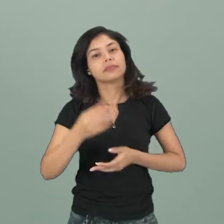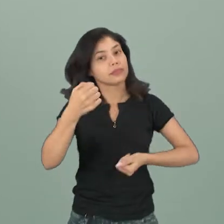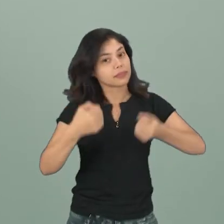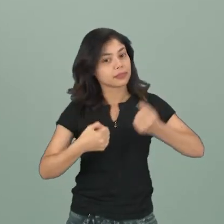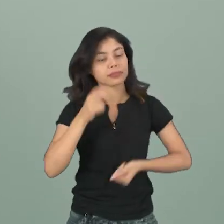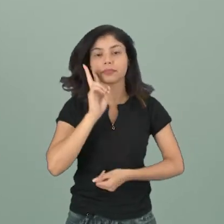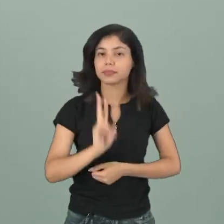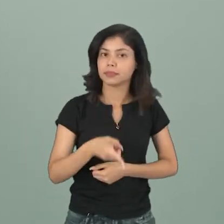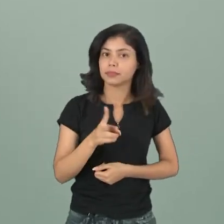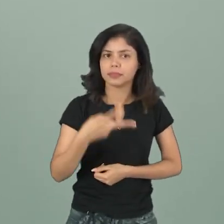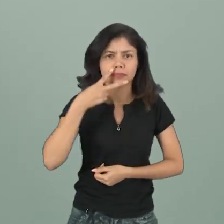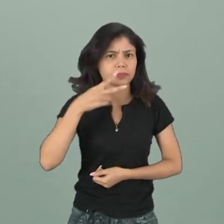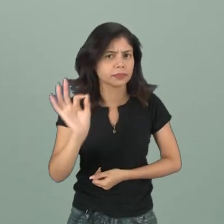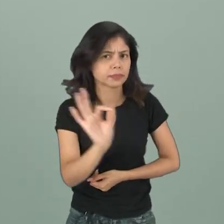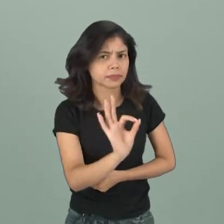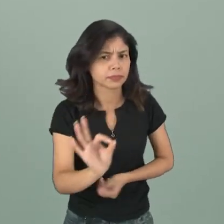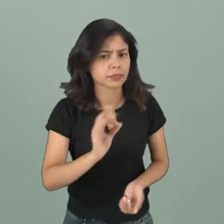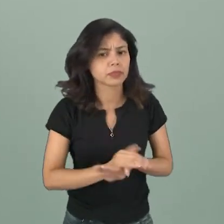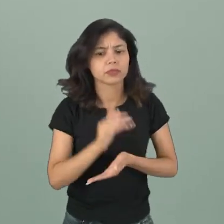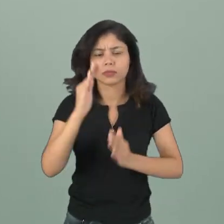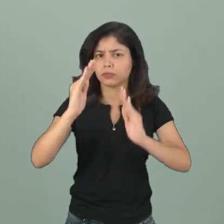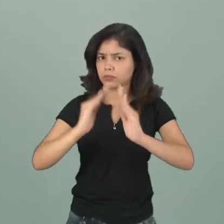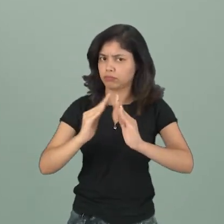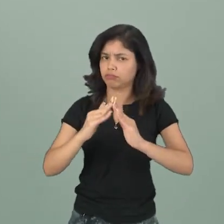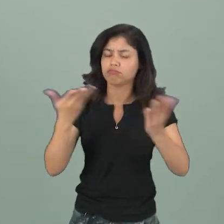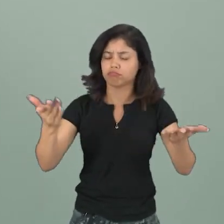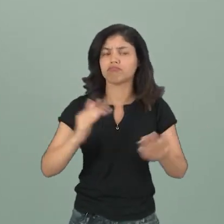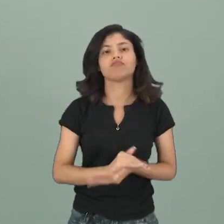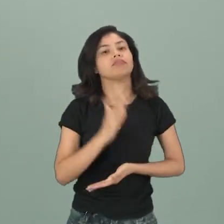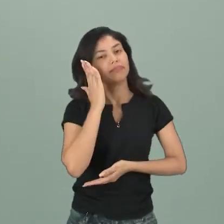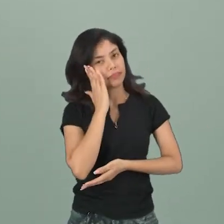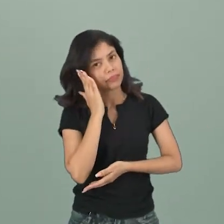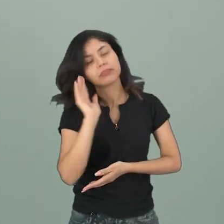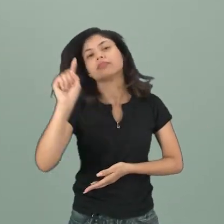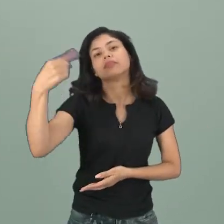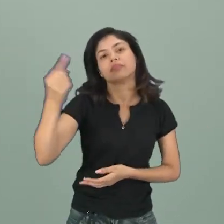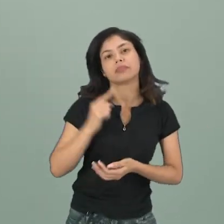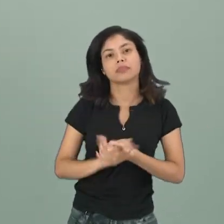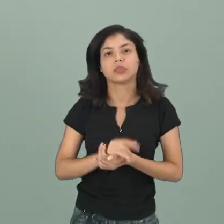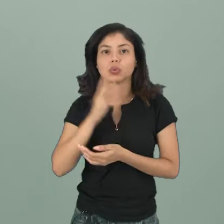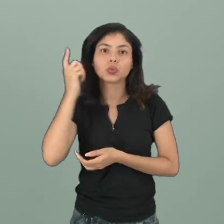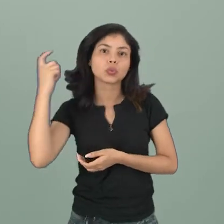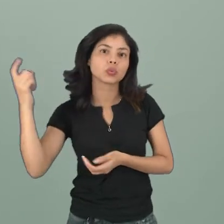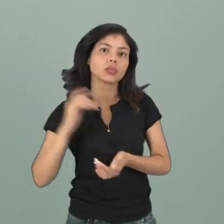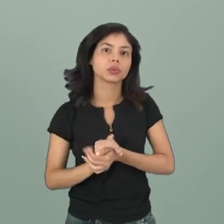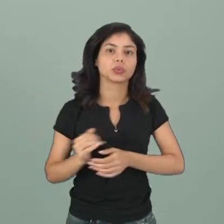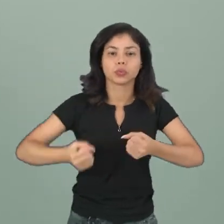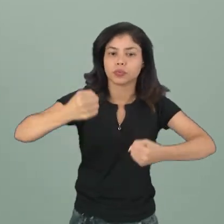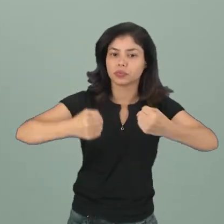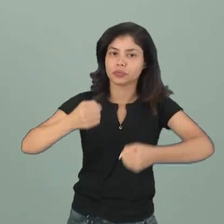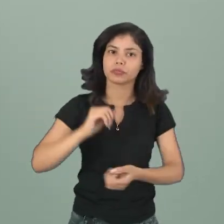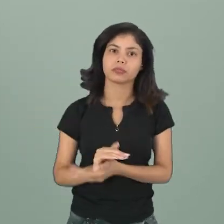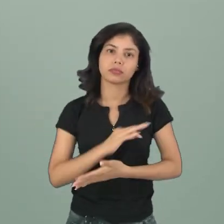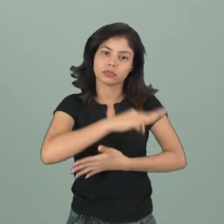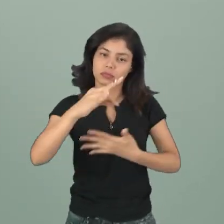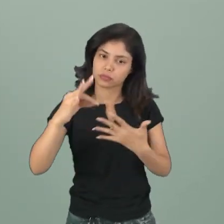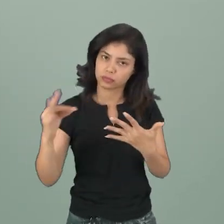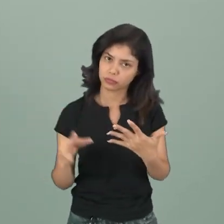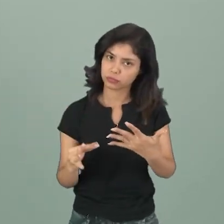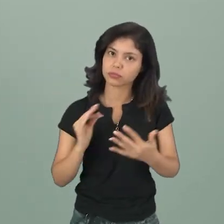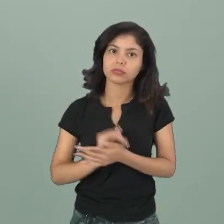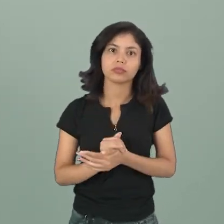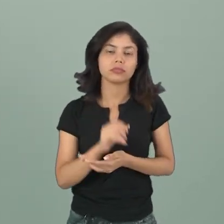também, mesmo não estando vendo, porque você está no seu quarto, mas você entende que aquele ruído é de um carro. Então esses são os